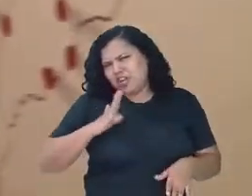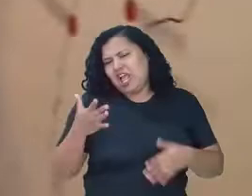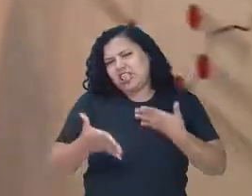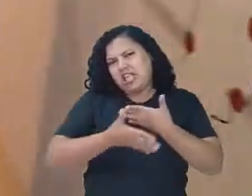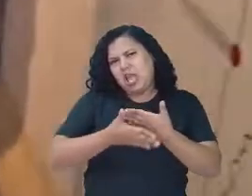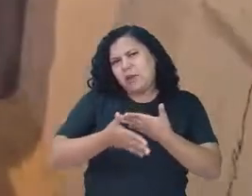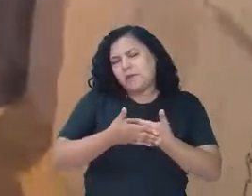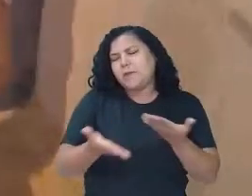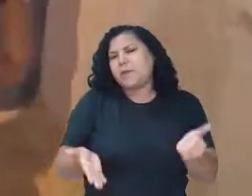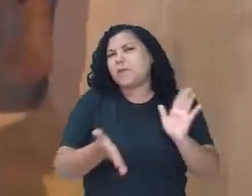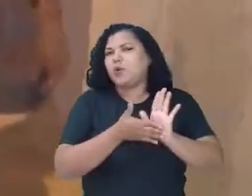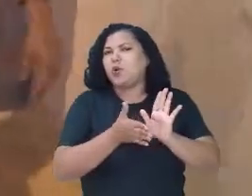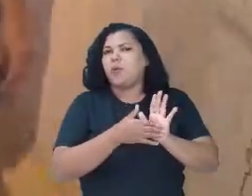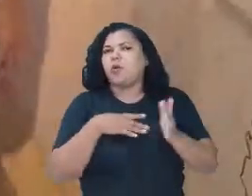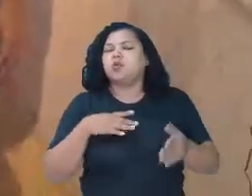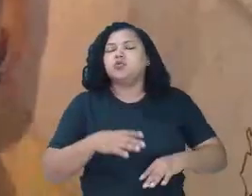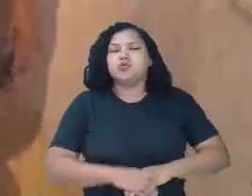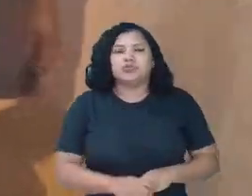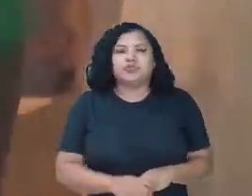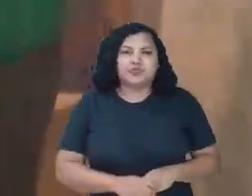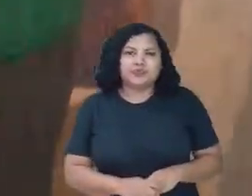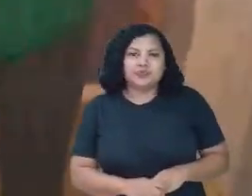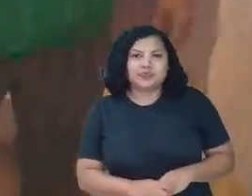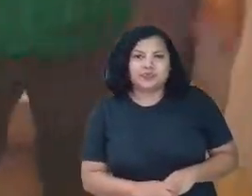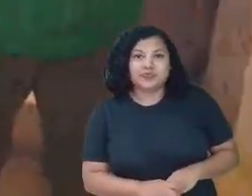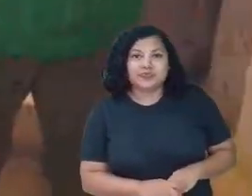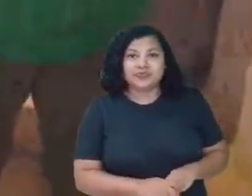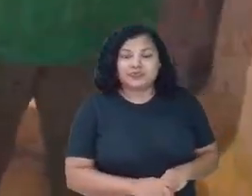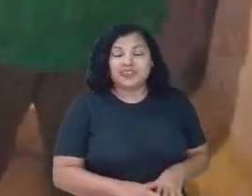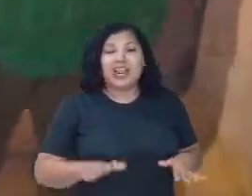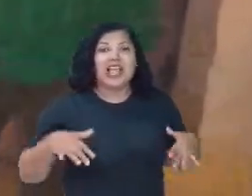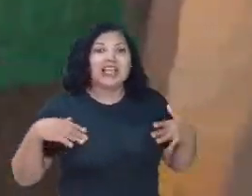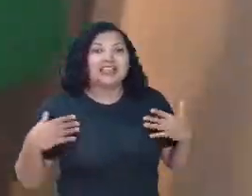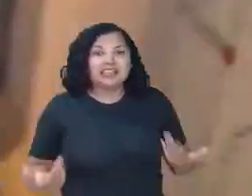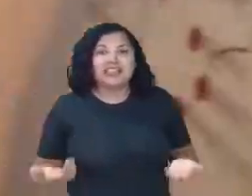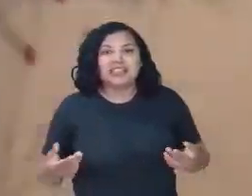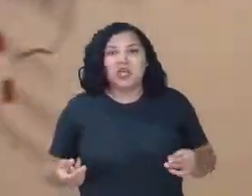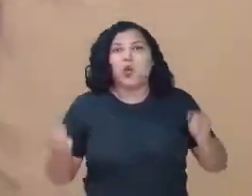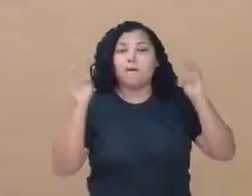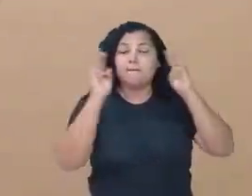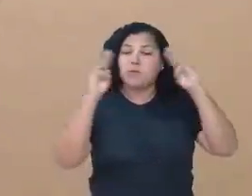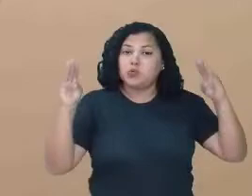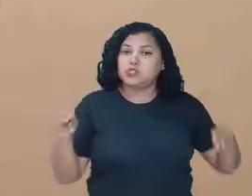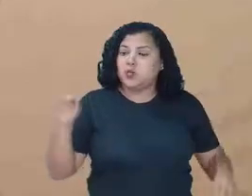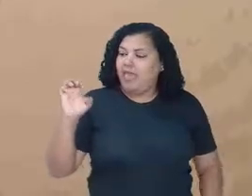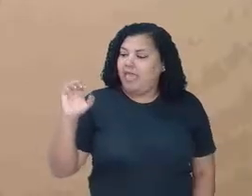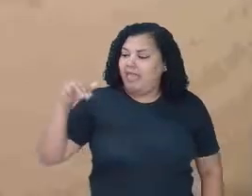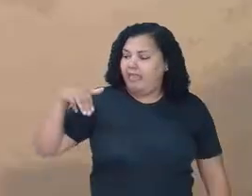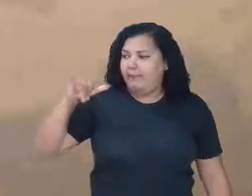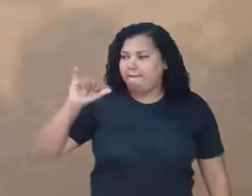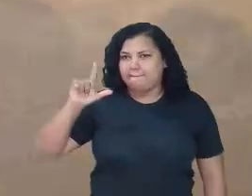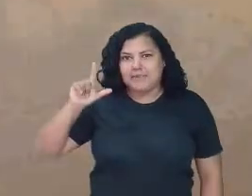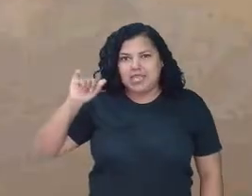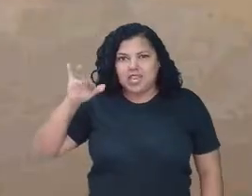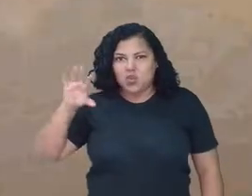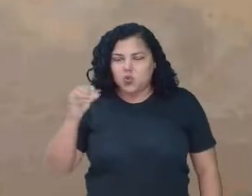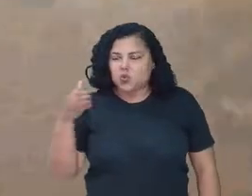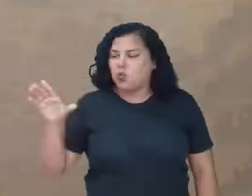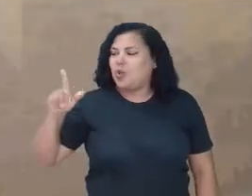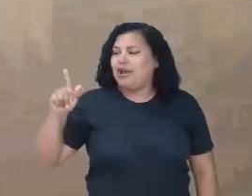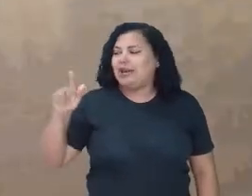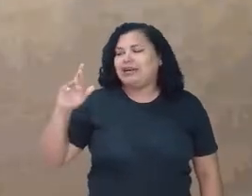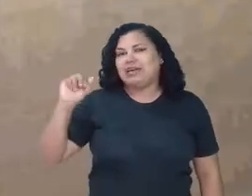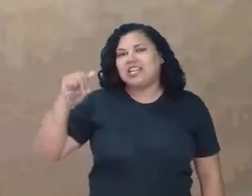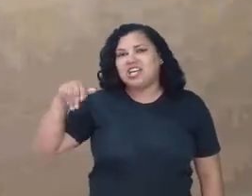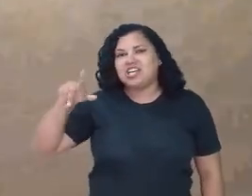Museu do Rei Couto, no Suriname, não é? Ou seja, é o Museu Emílio Gueldi, no Pará, né? Um museu incrível.